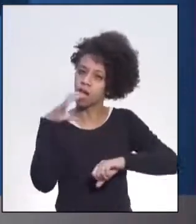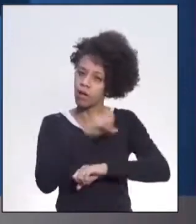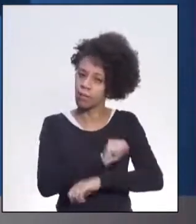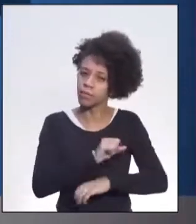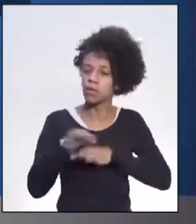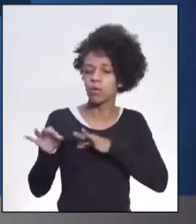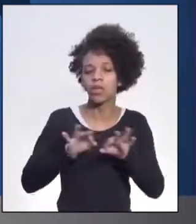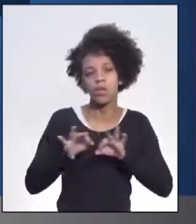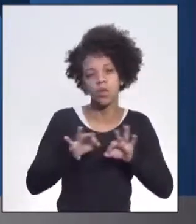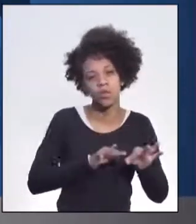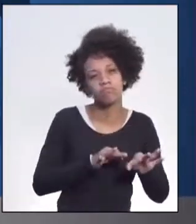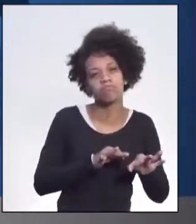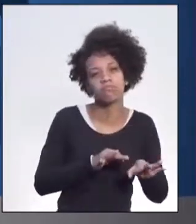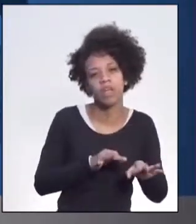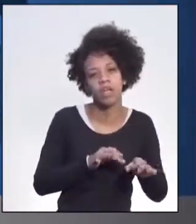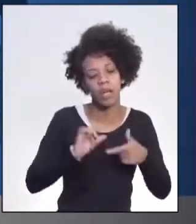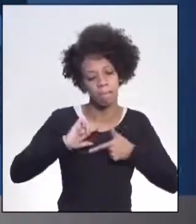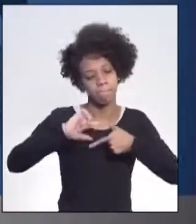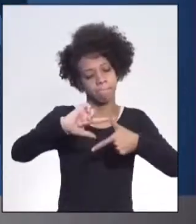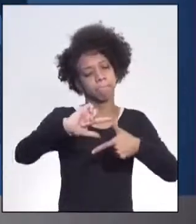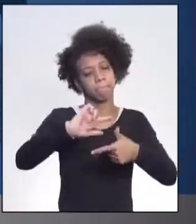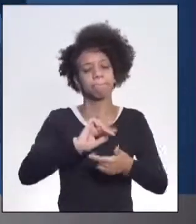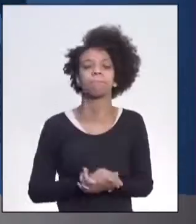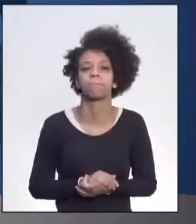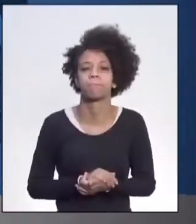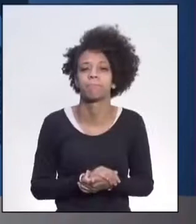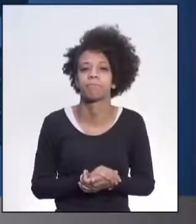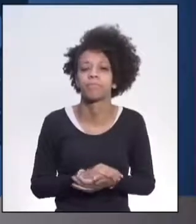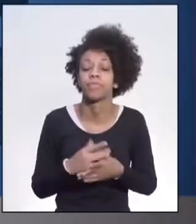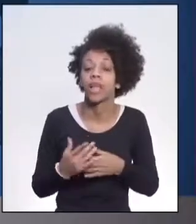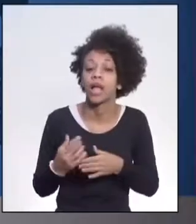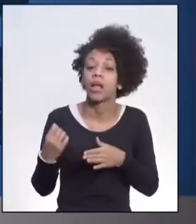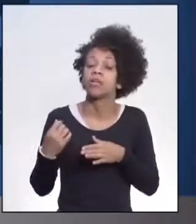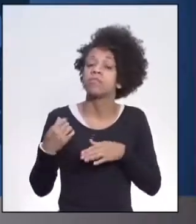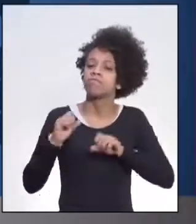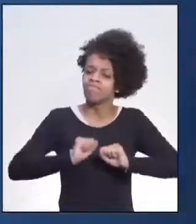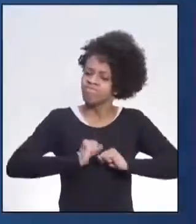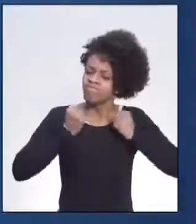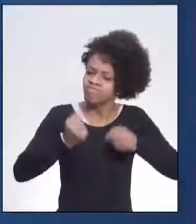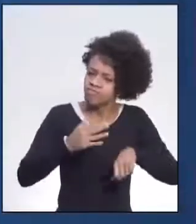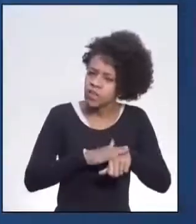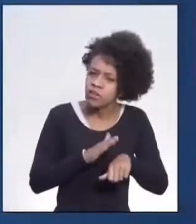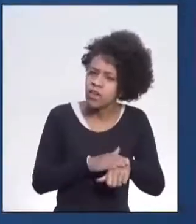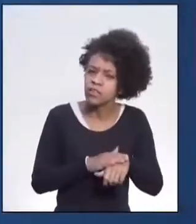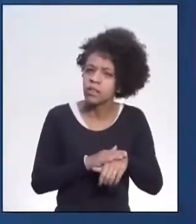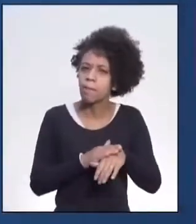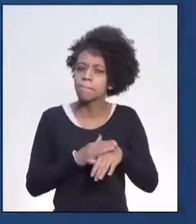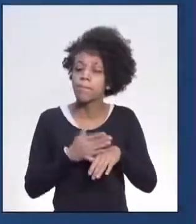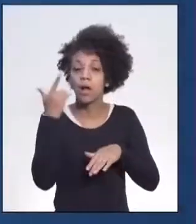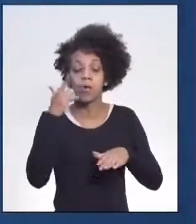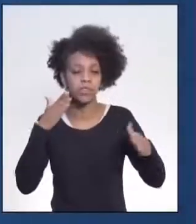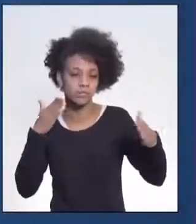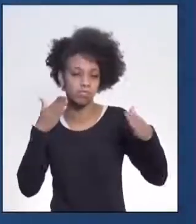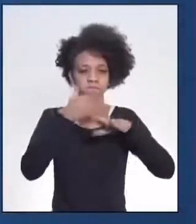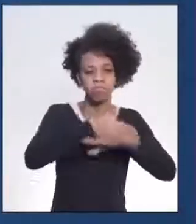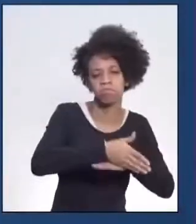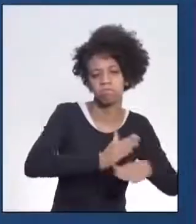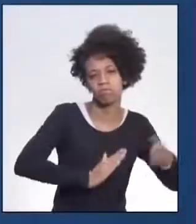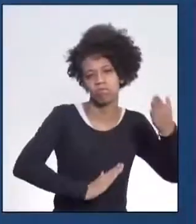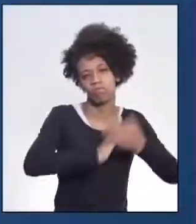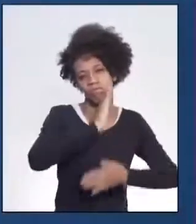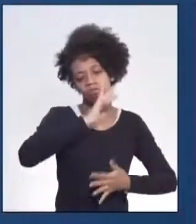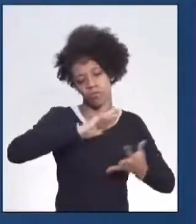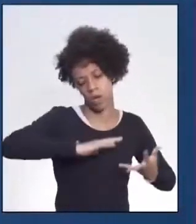rapidez, organização e padronização. Esforços estão sendo feitos para atingir esse padrão. É necessário que isso aconteça em